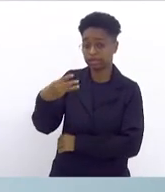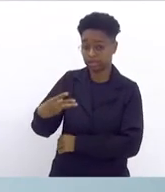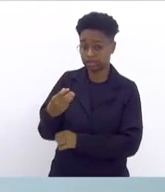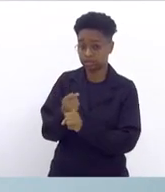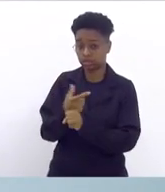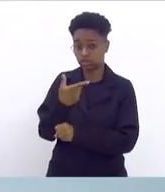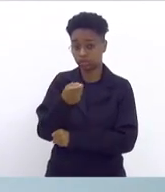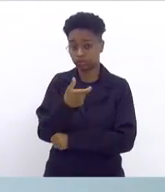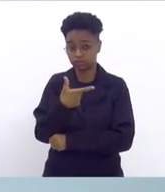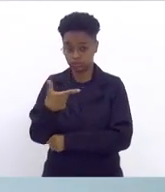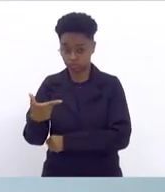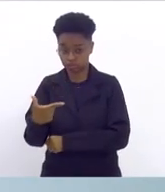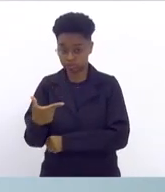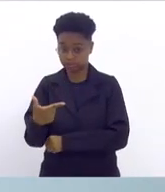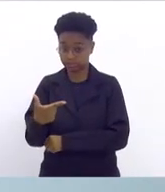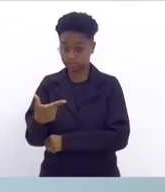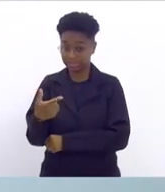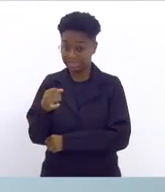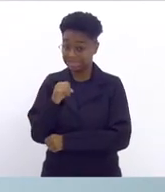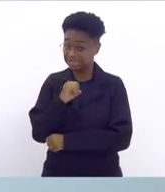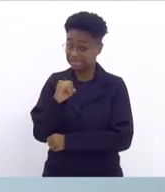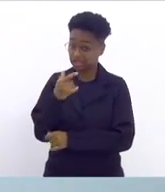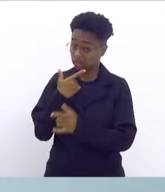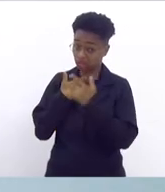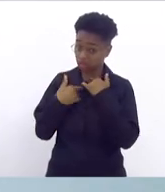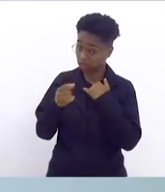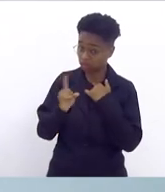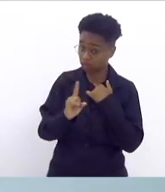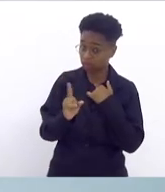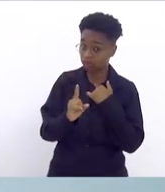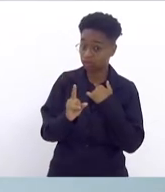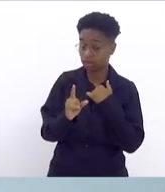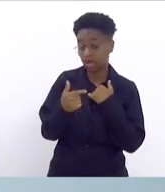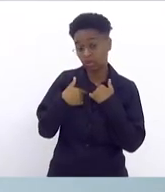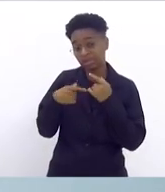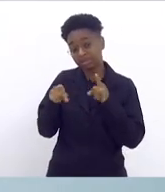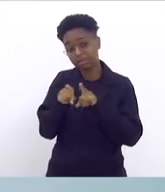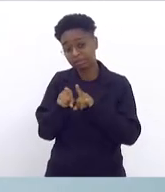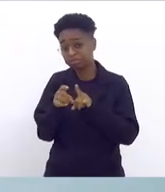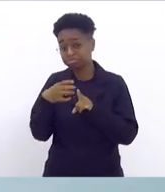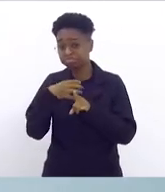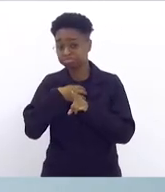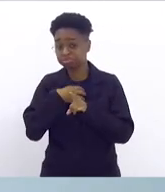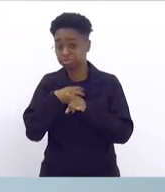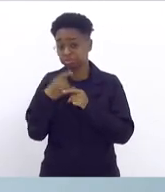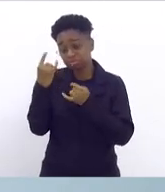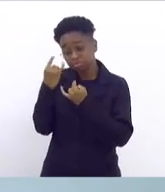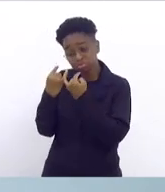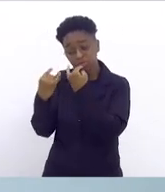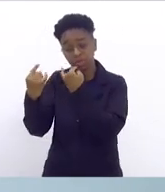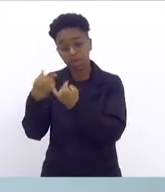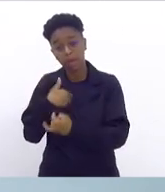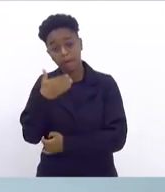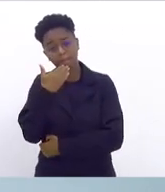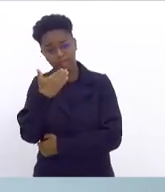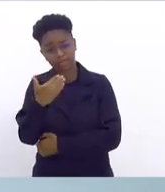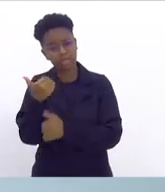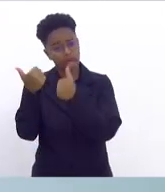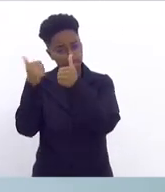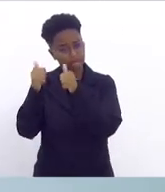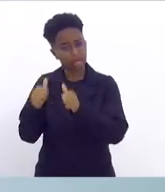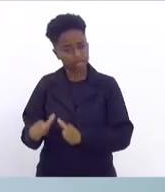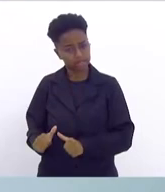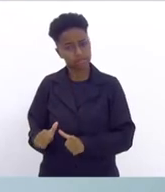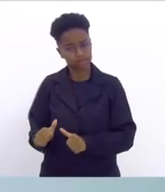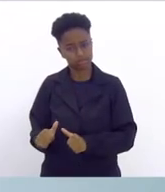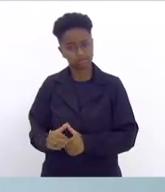22. Caso ele não o deseje, eu também me sinto cativado e pediria vista para